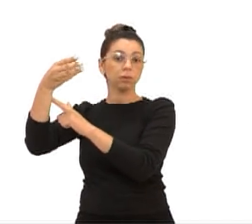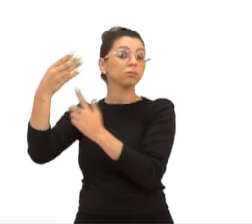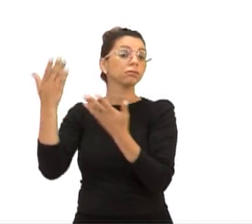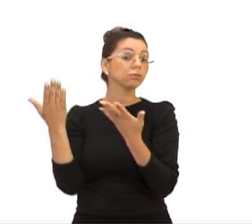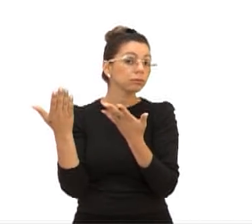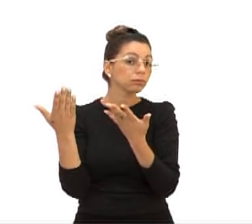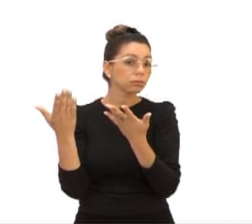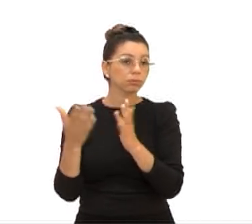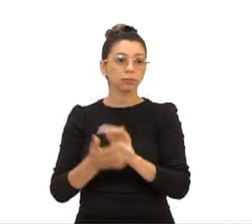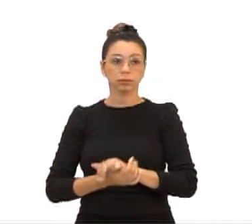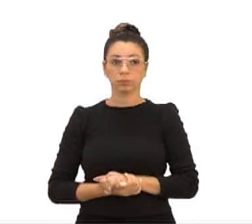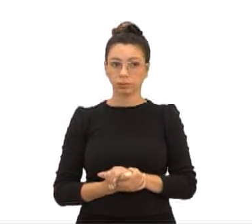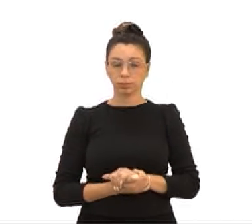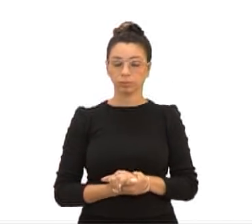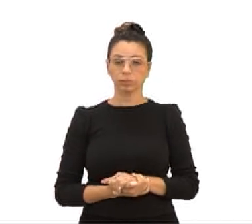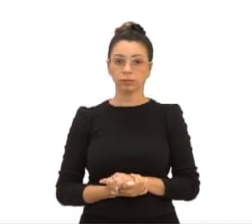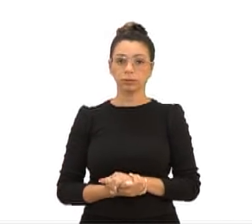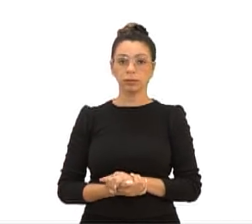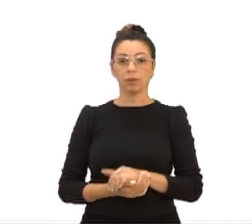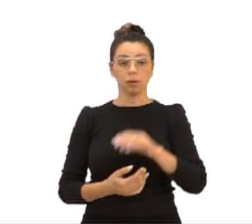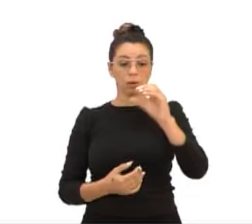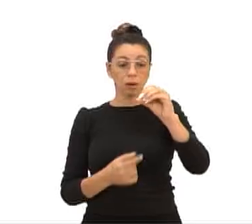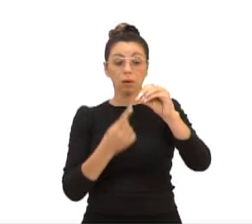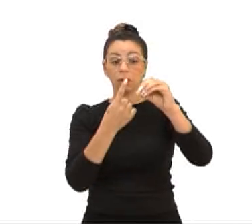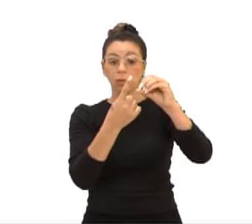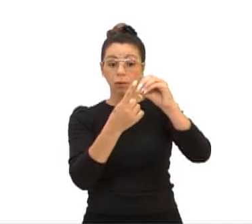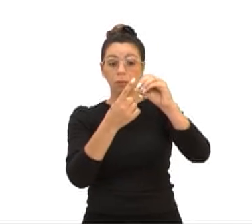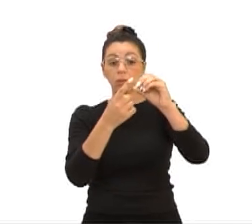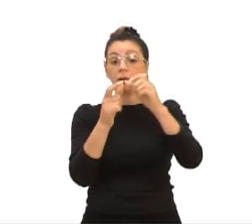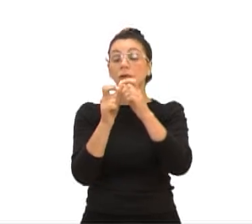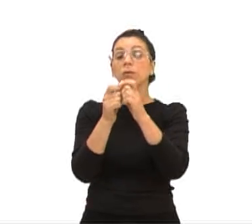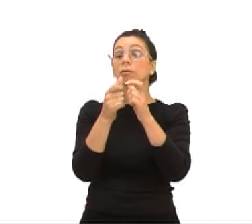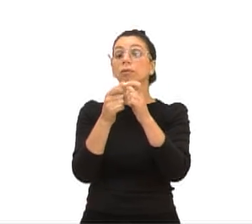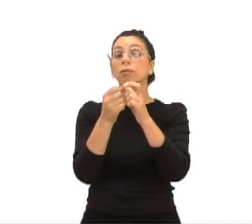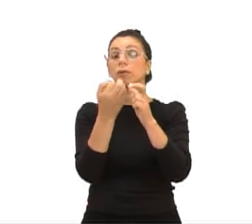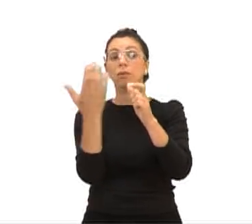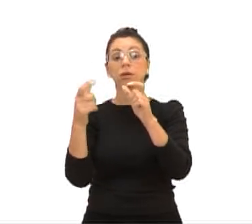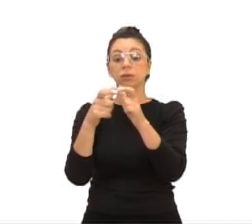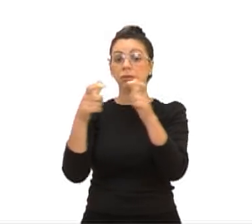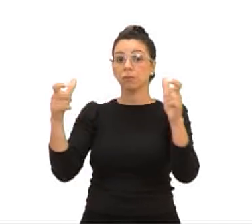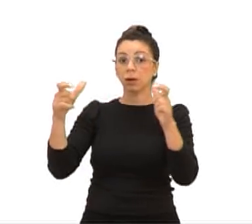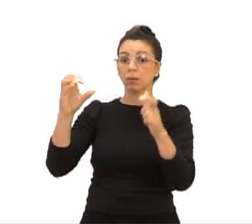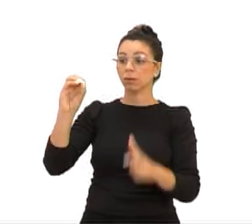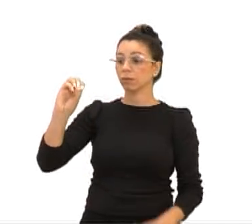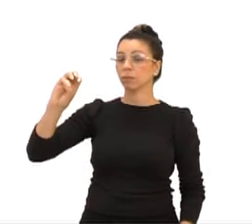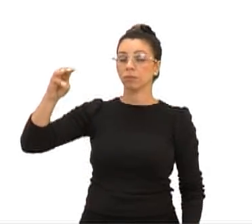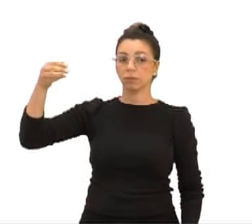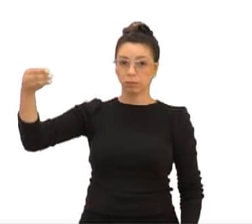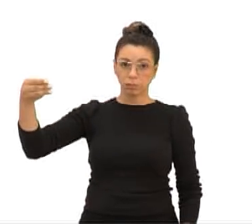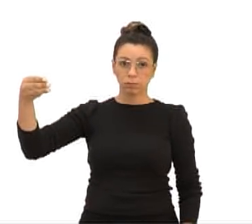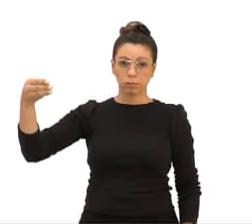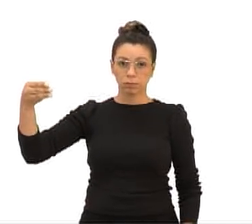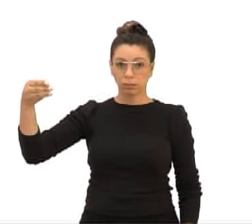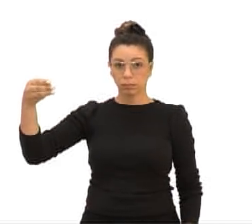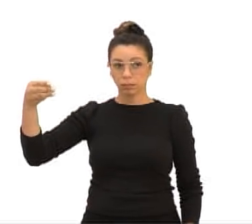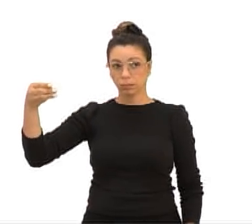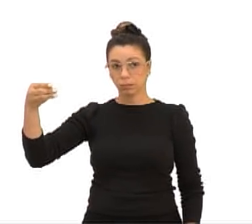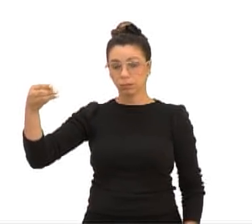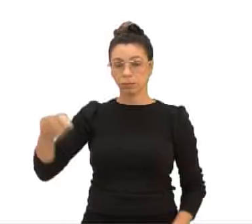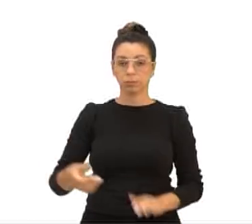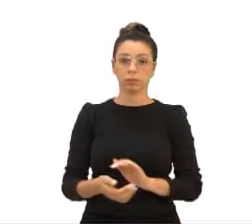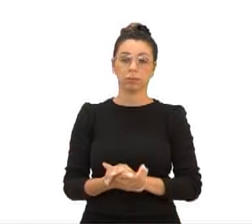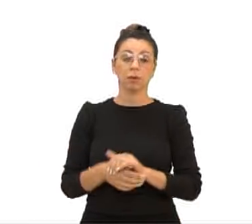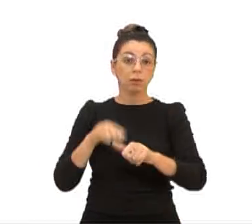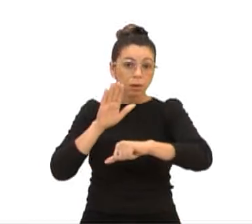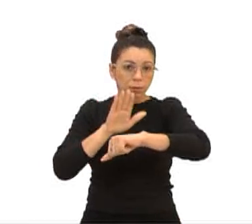O3, tá? É maior que a menor circunferência com ponto de origem O3, ok?